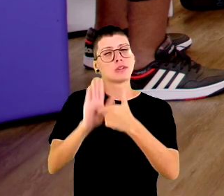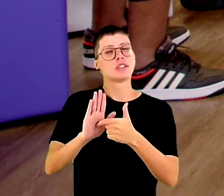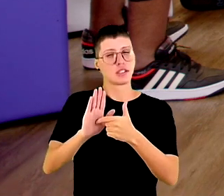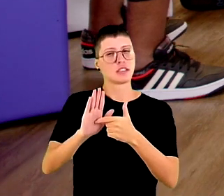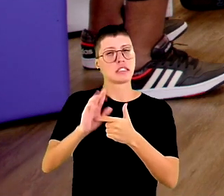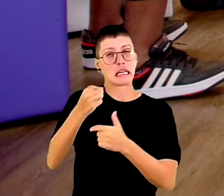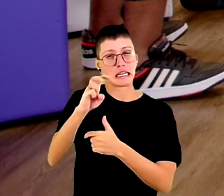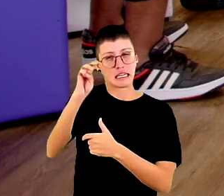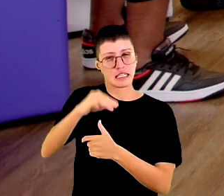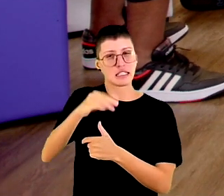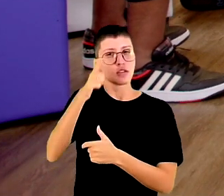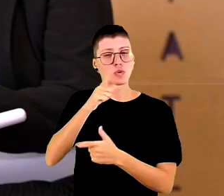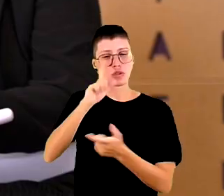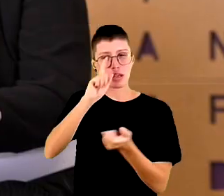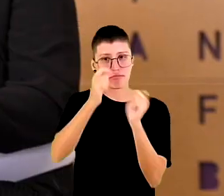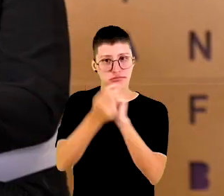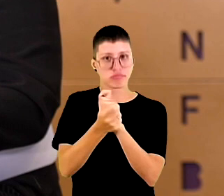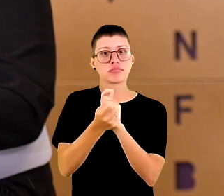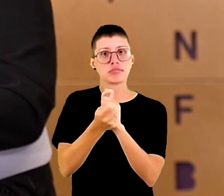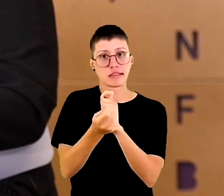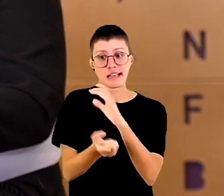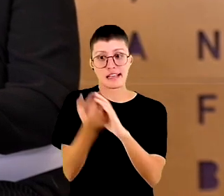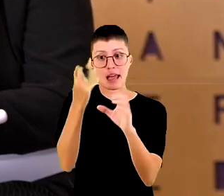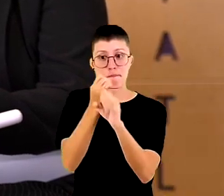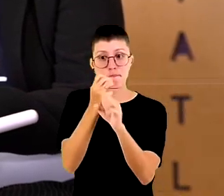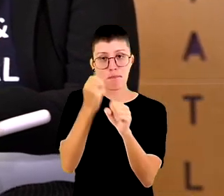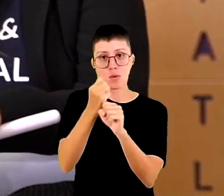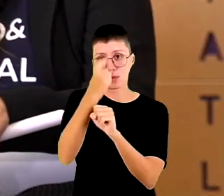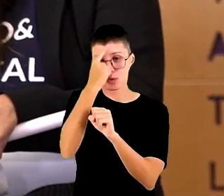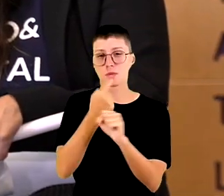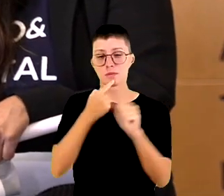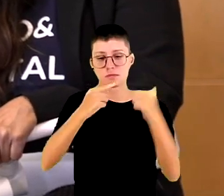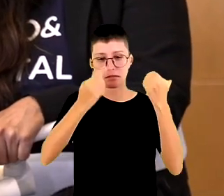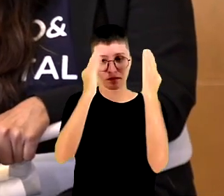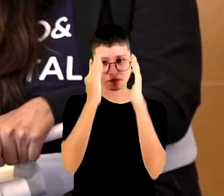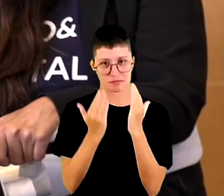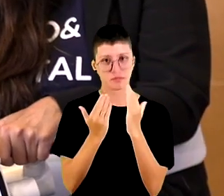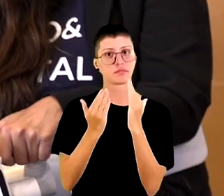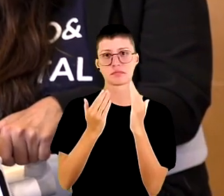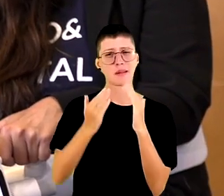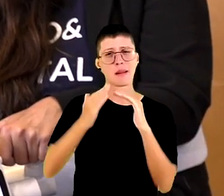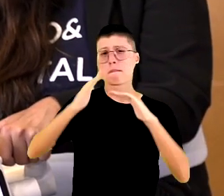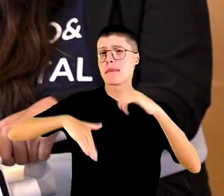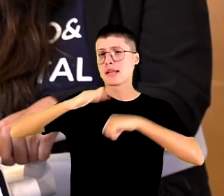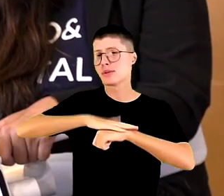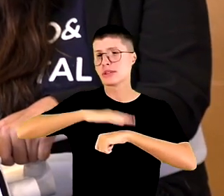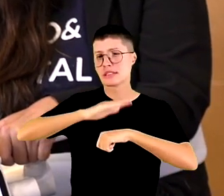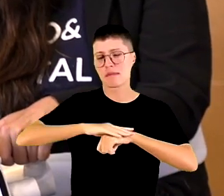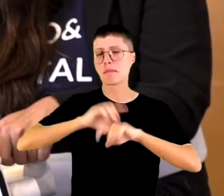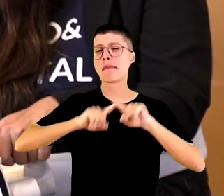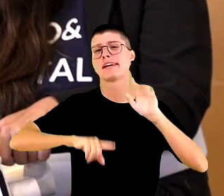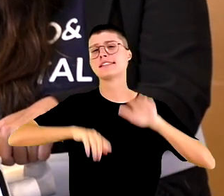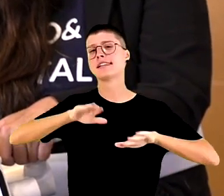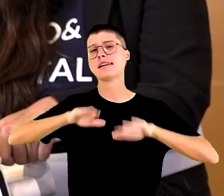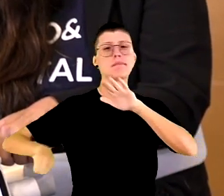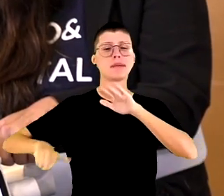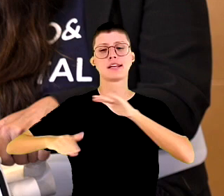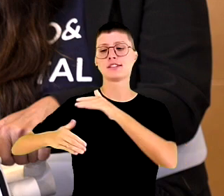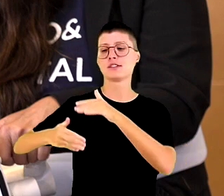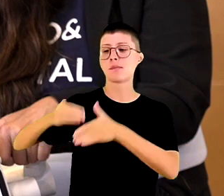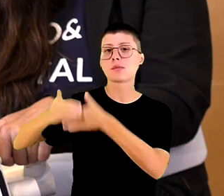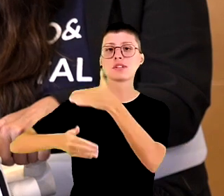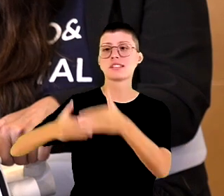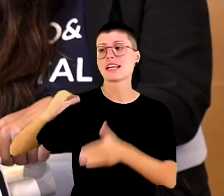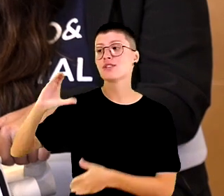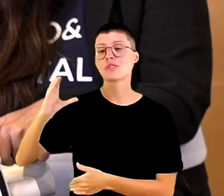consegue gerar um score. Até em menos tempo, com o CPF, a gente consegue gerar um score. Mas depende muito do processo de crédito. Né? A gente